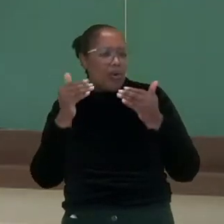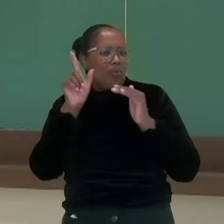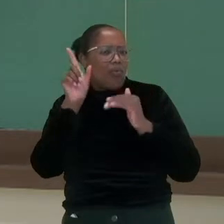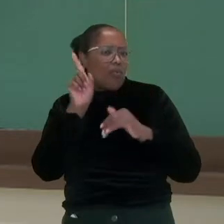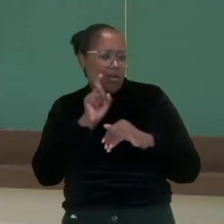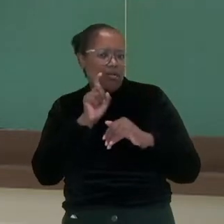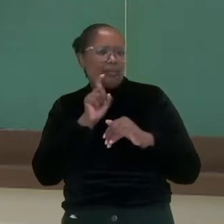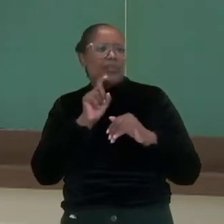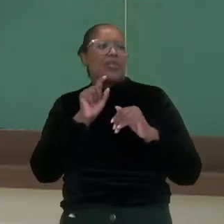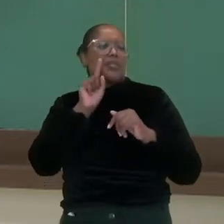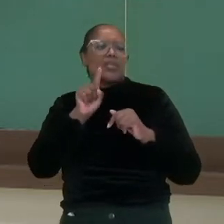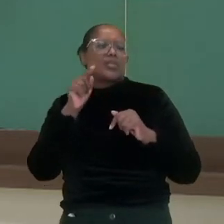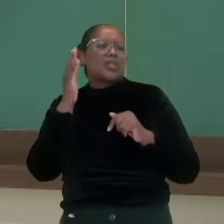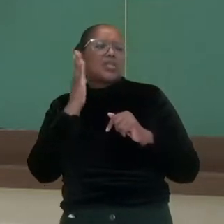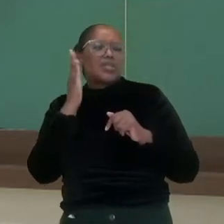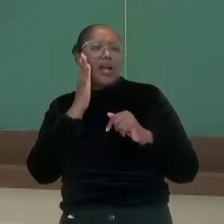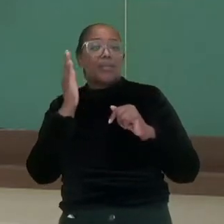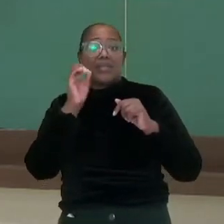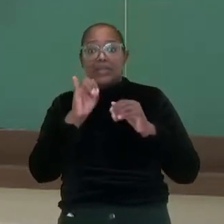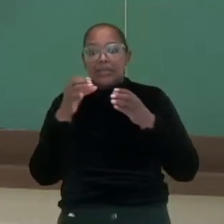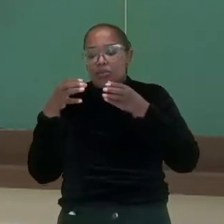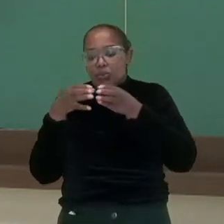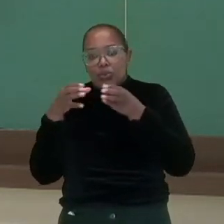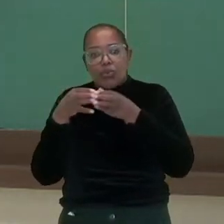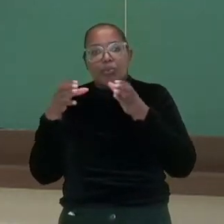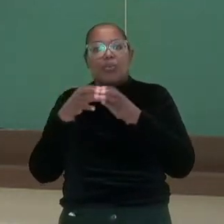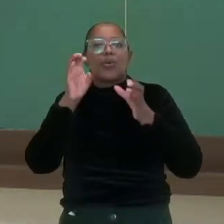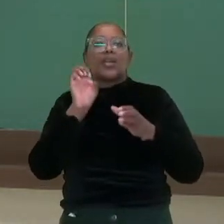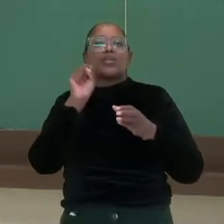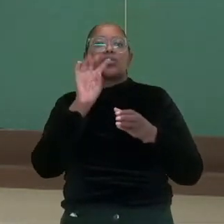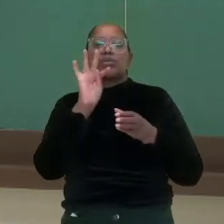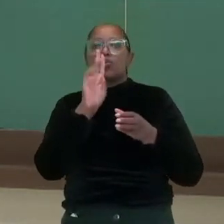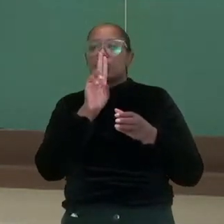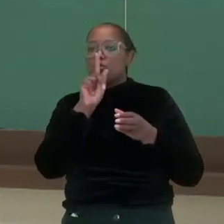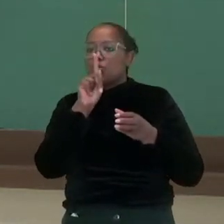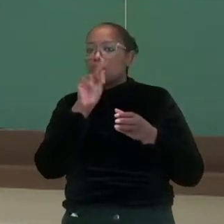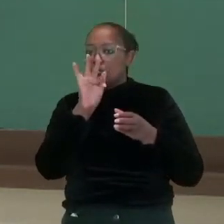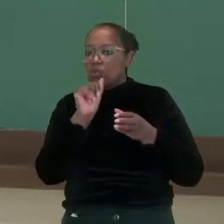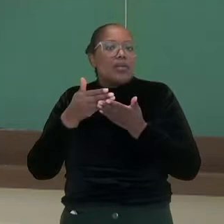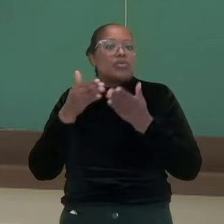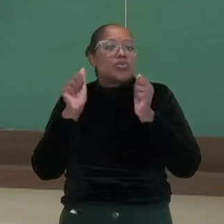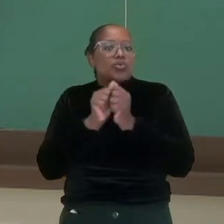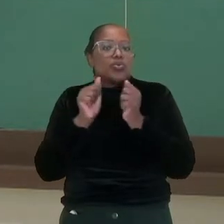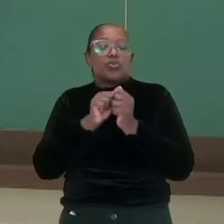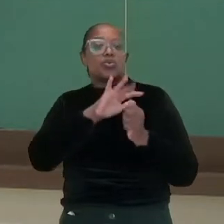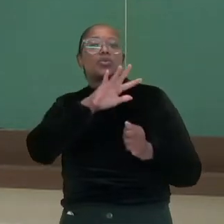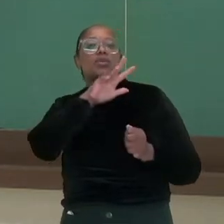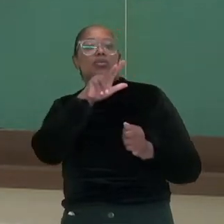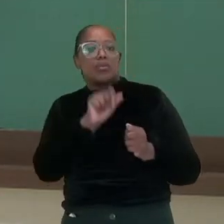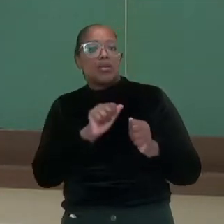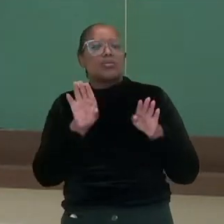que o efeito estufa é nocivo ao planeta? Ele é nocivo ou ele é necessário? A gente vai responder essas perguntas durante a